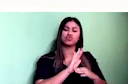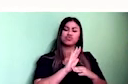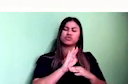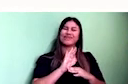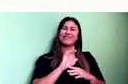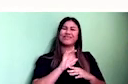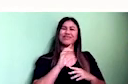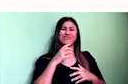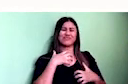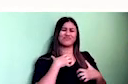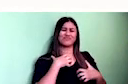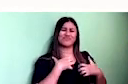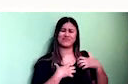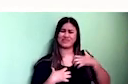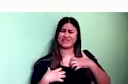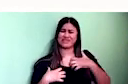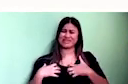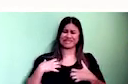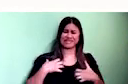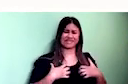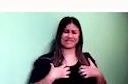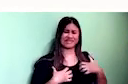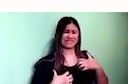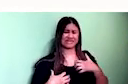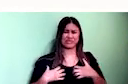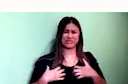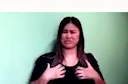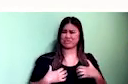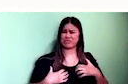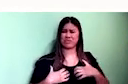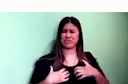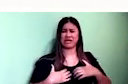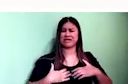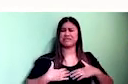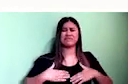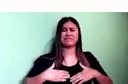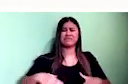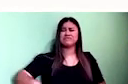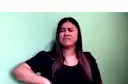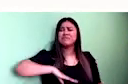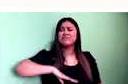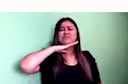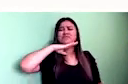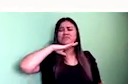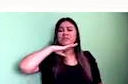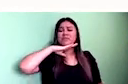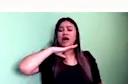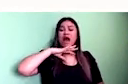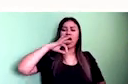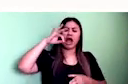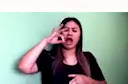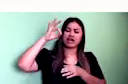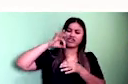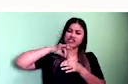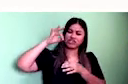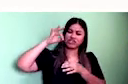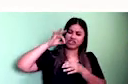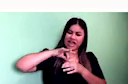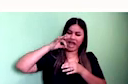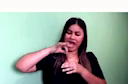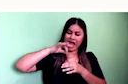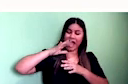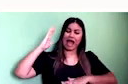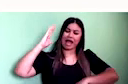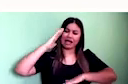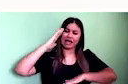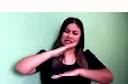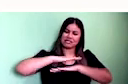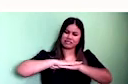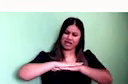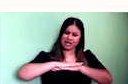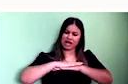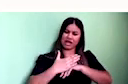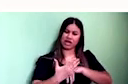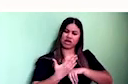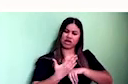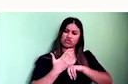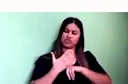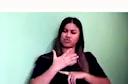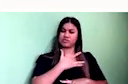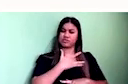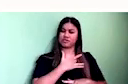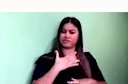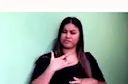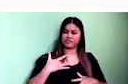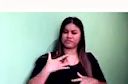tá? Então, quando você está muito sobrecarregado no dia, um chazinho de laranja amarga no final da tarde vai ajudar tanto a trazer bem-estar